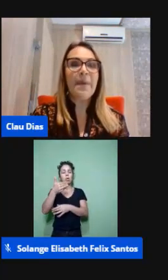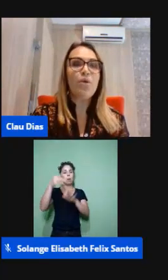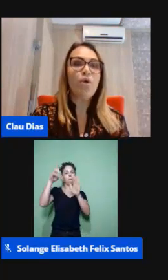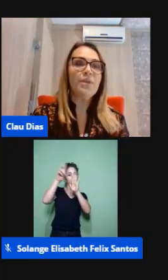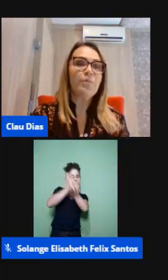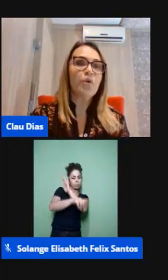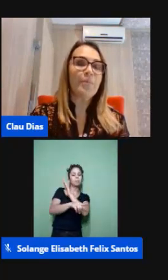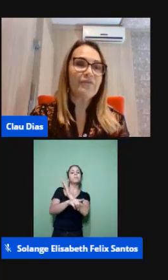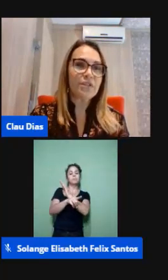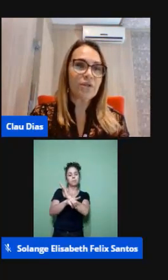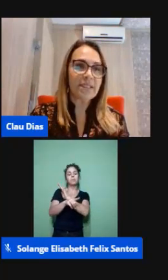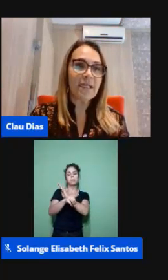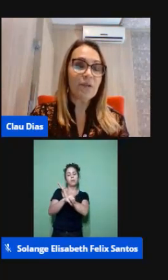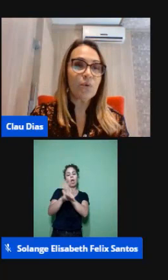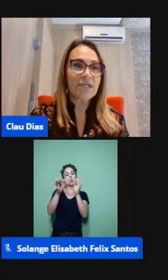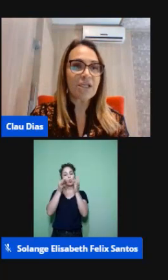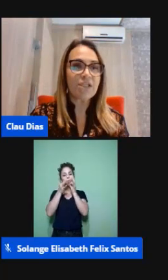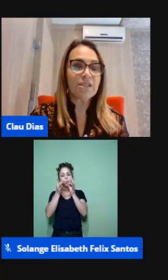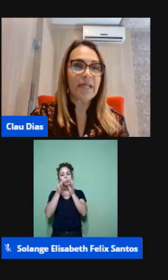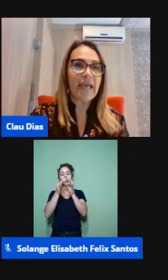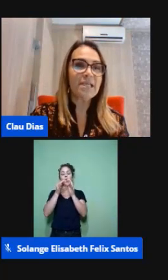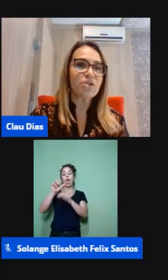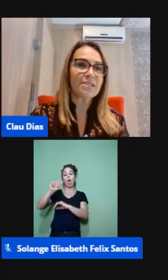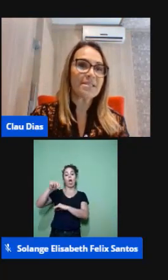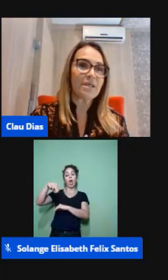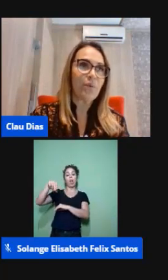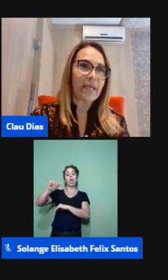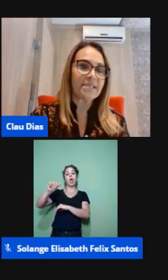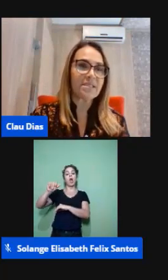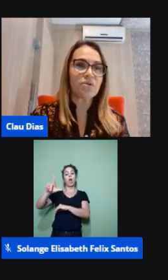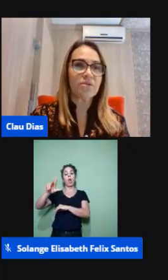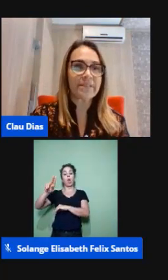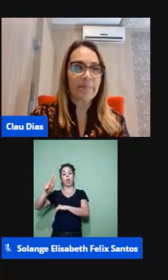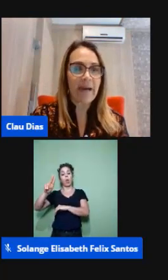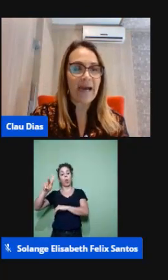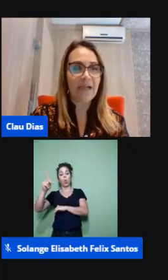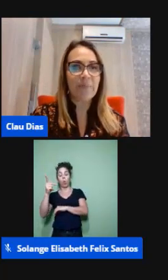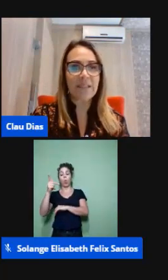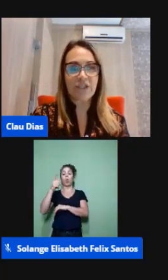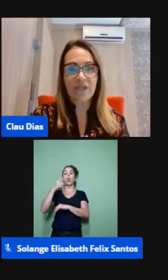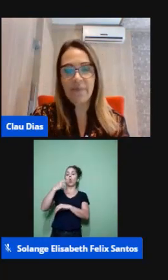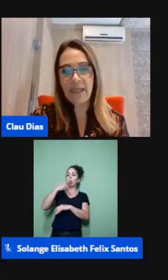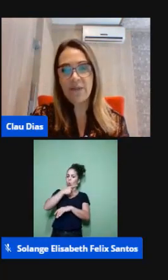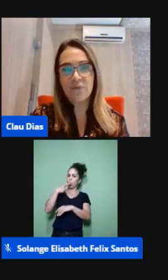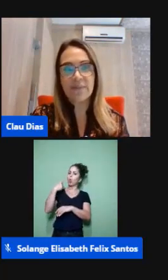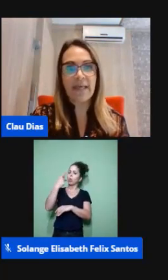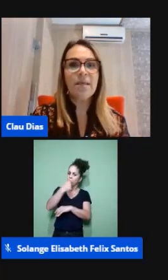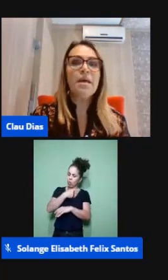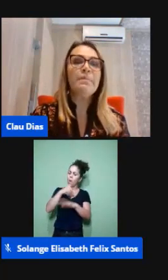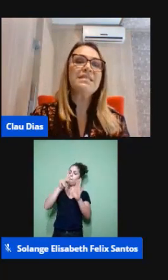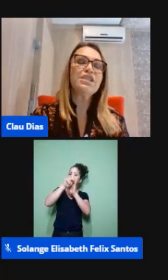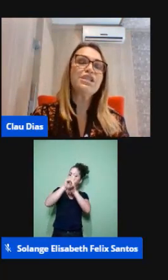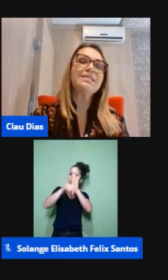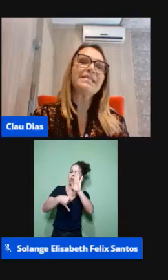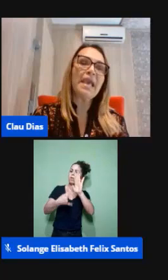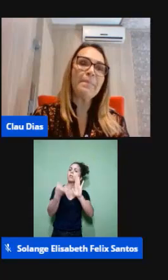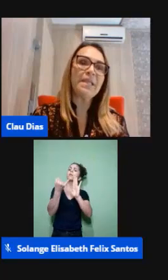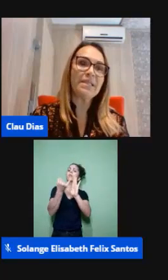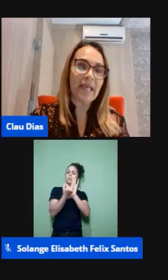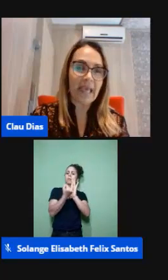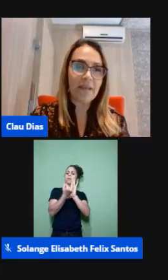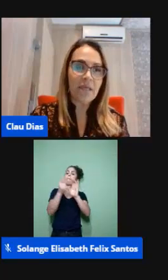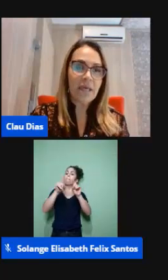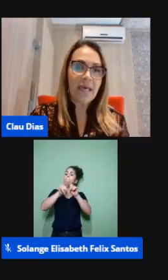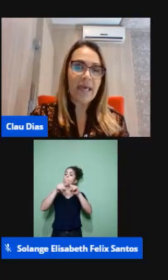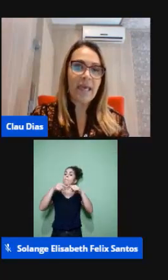né? Bem como lembrou a professora Ana Lu, a gente tem as nossas sequências, o nosso trabalho, planejamento, né? Mas a gente